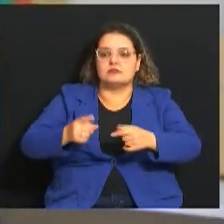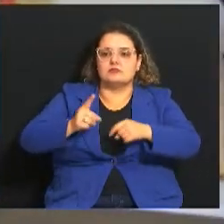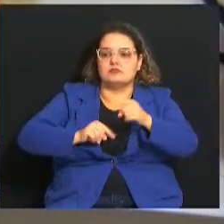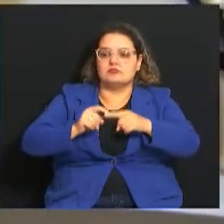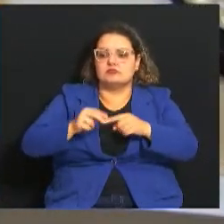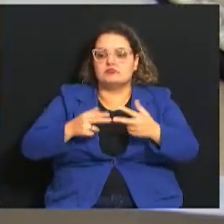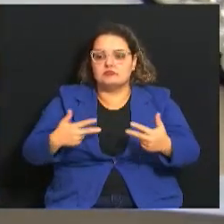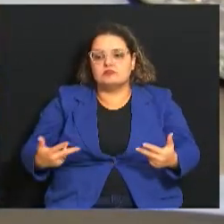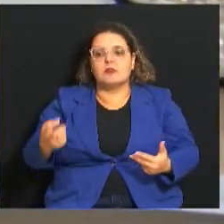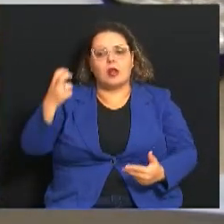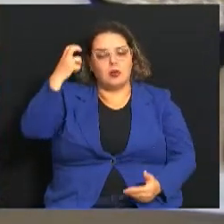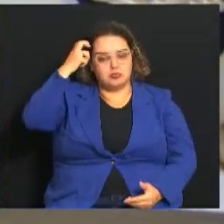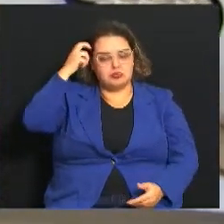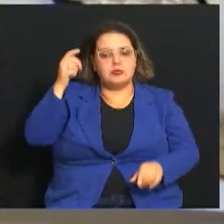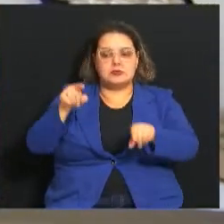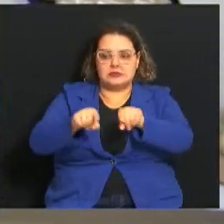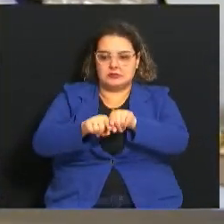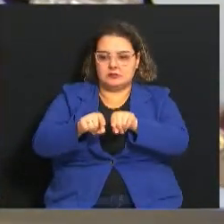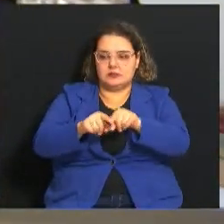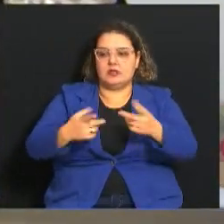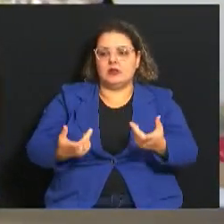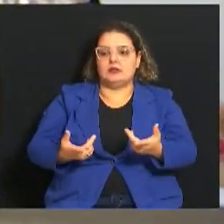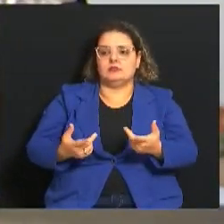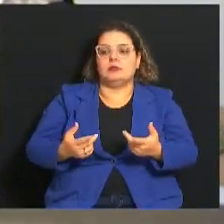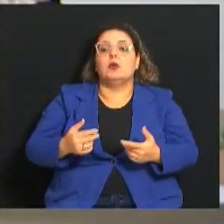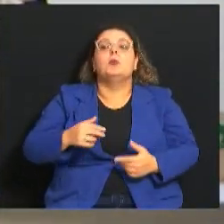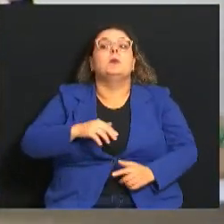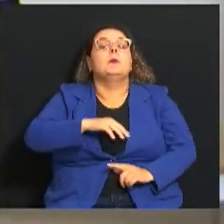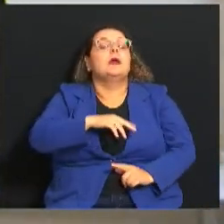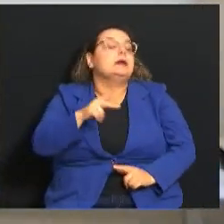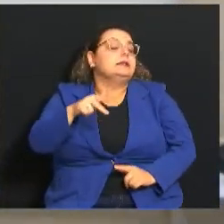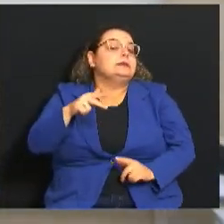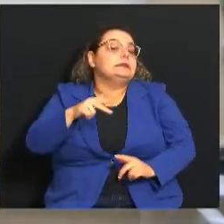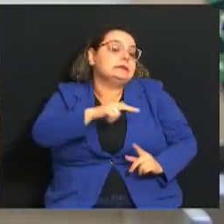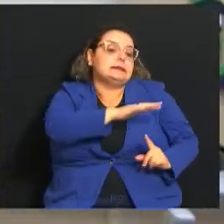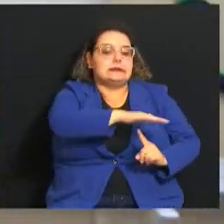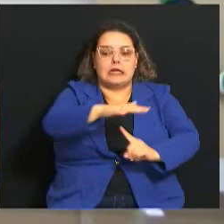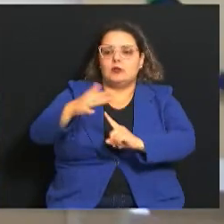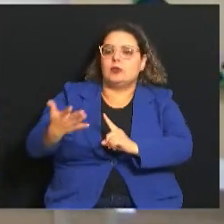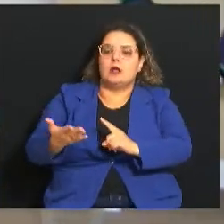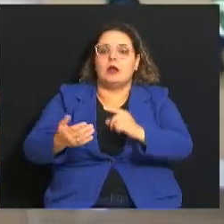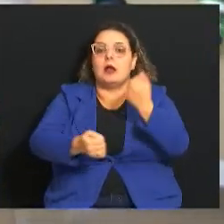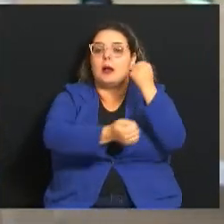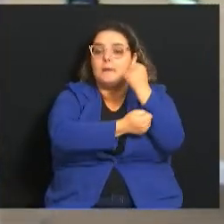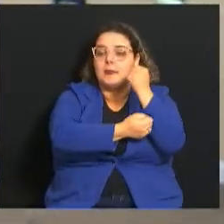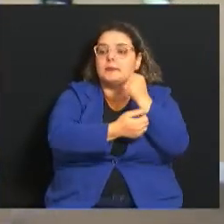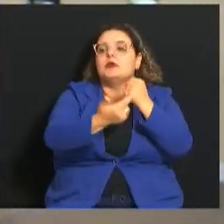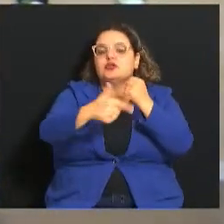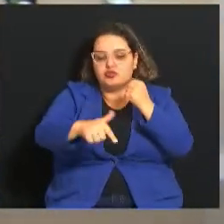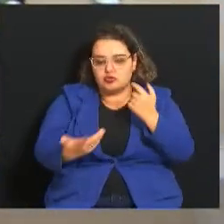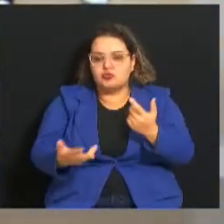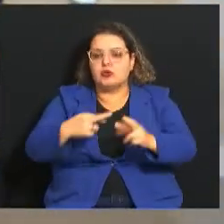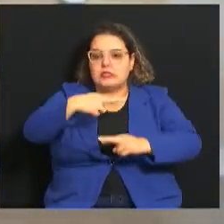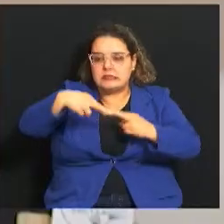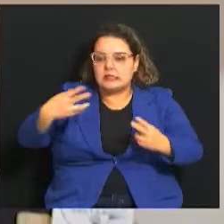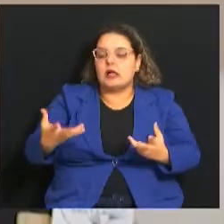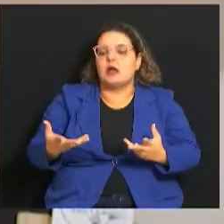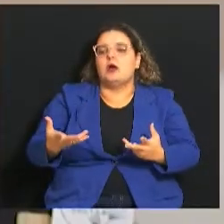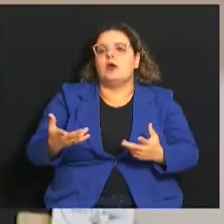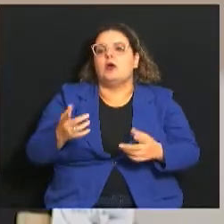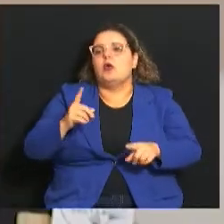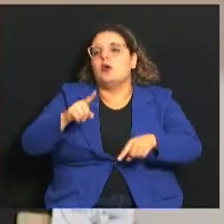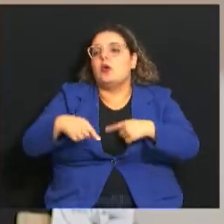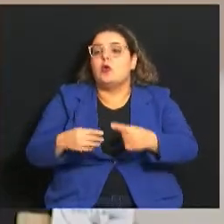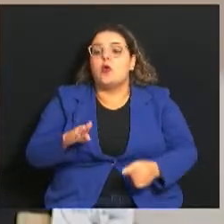culturais também. Eu trabalho com materiais naturais, com madeira de reaproveitamento. Às vezes eu trago também algumas coisas com